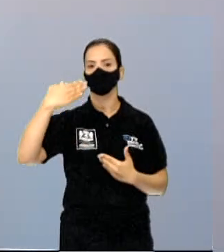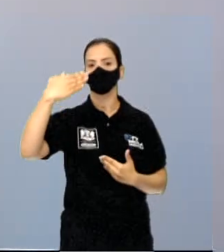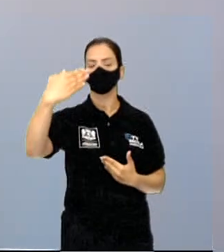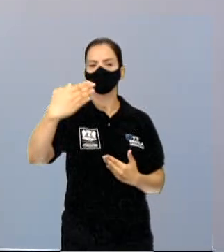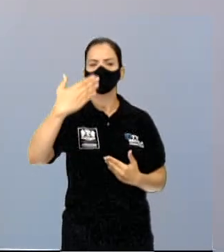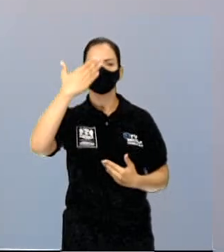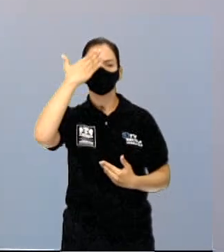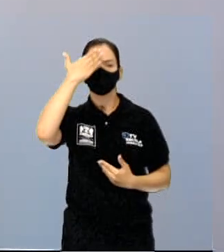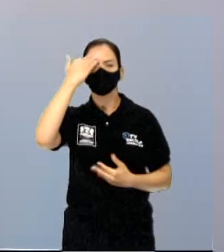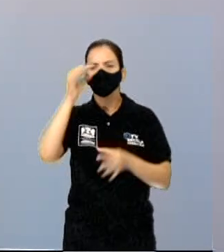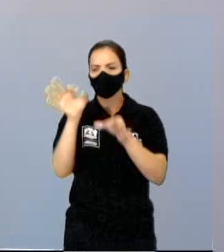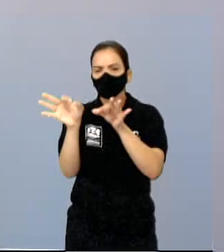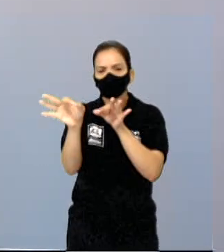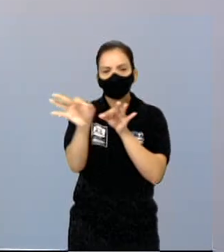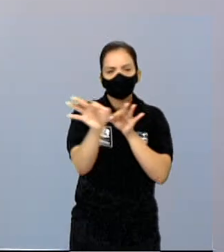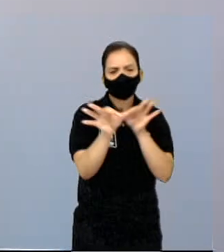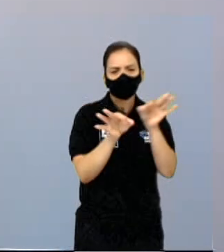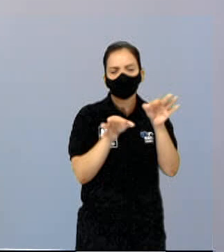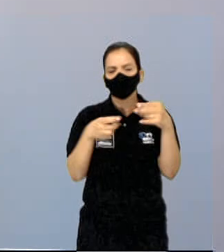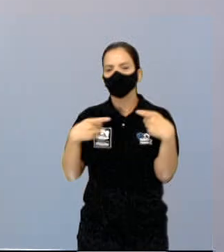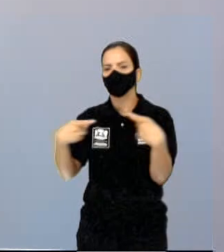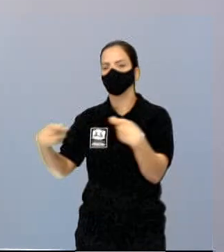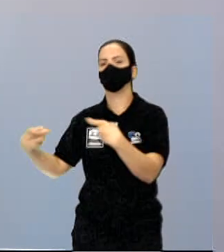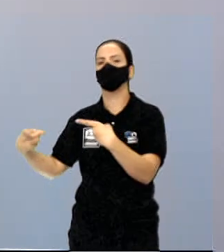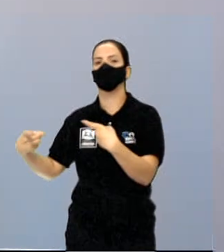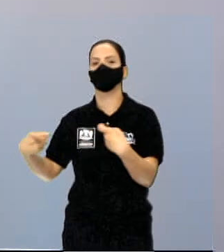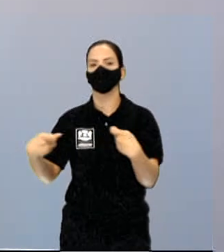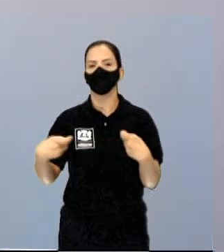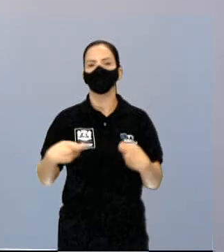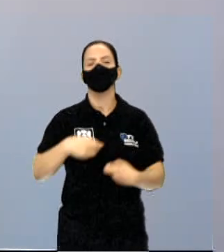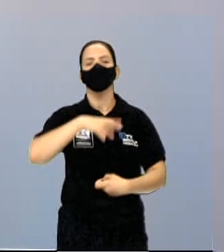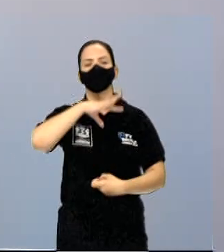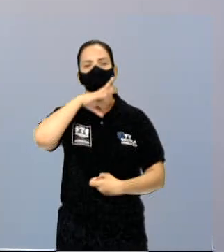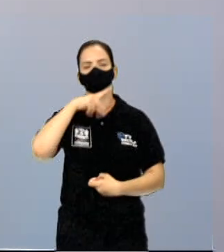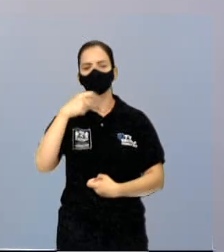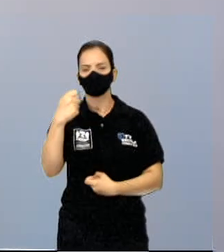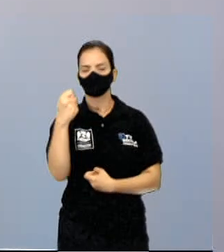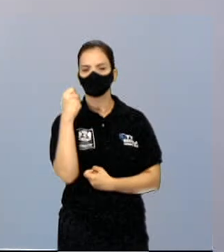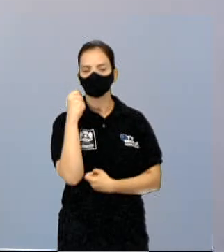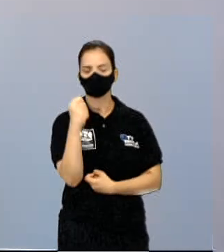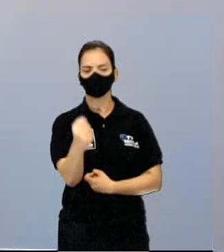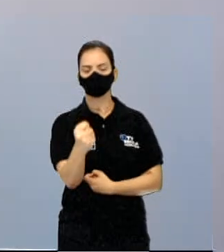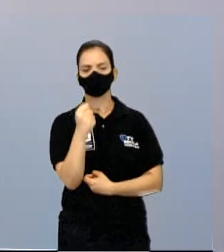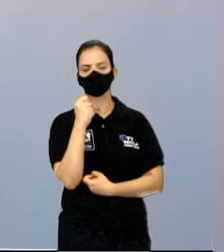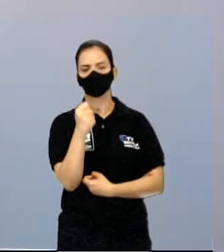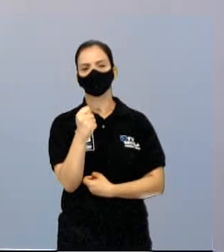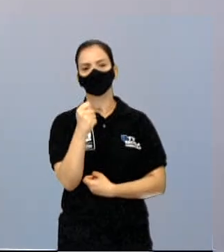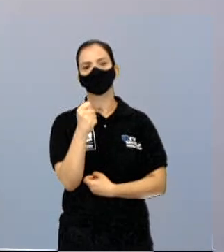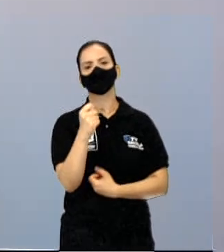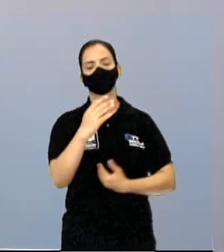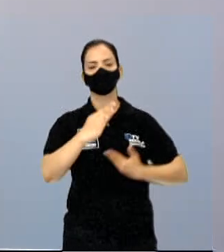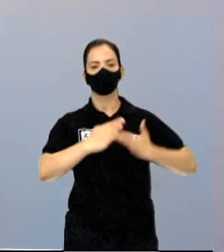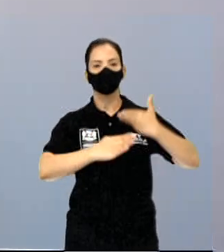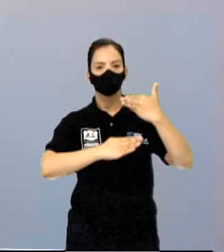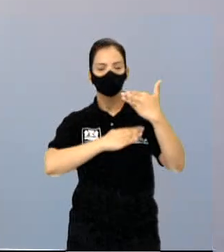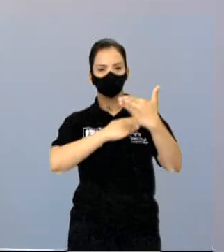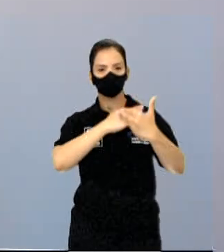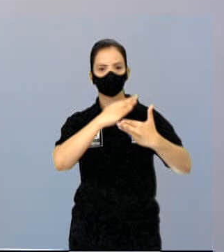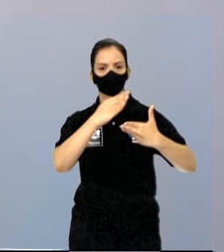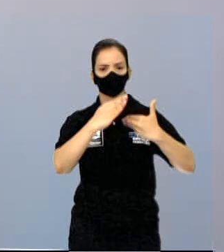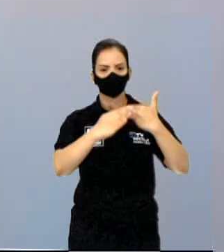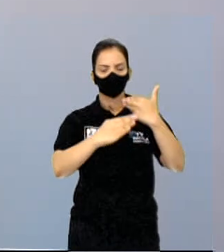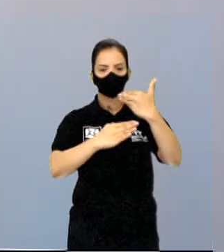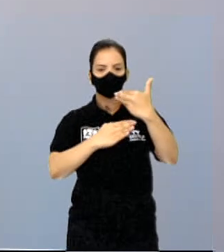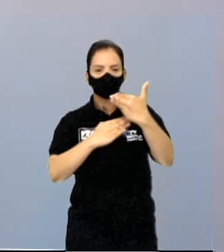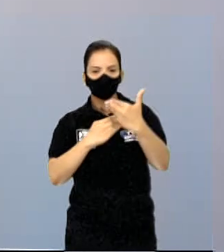de guerra deles eram muito boas e também muito cruéis, tá? E por desenvolverem ali aquelas táticas de